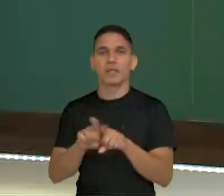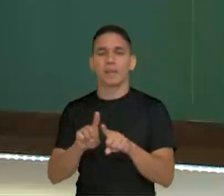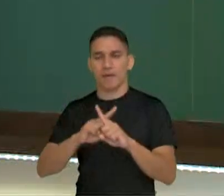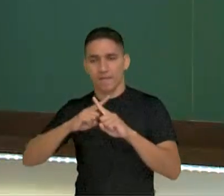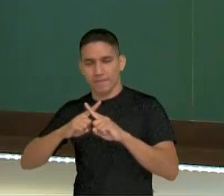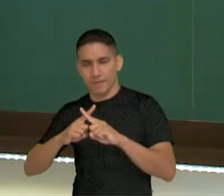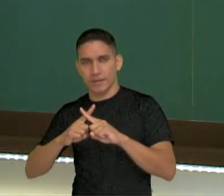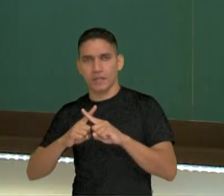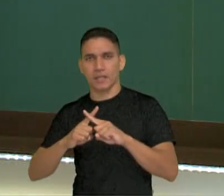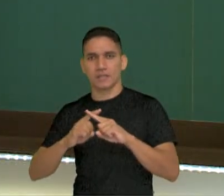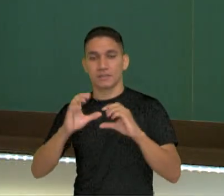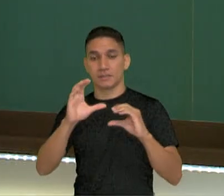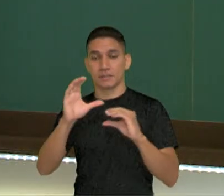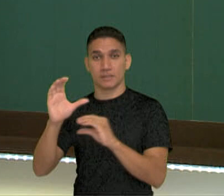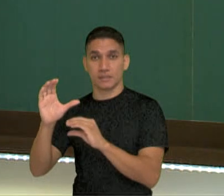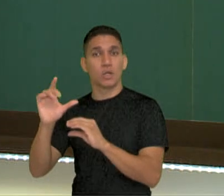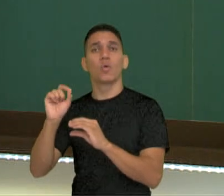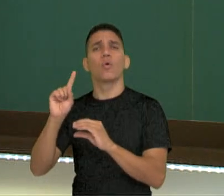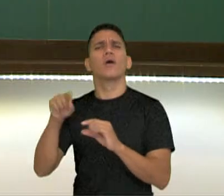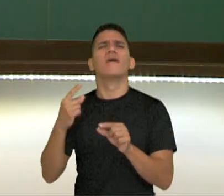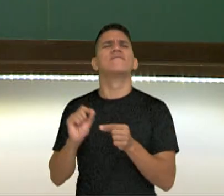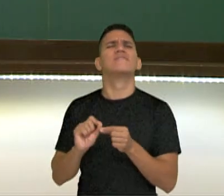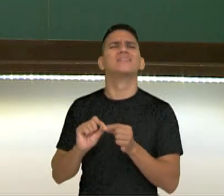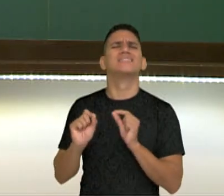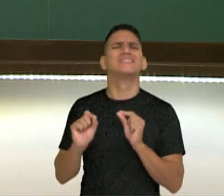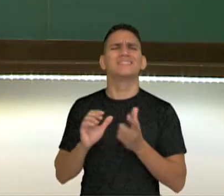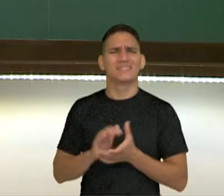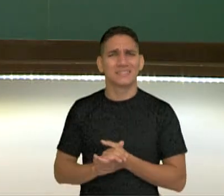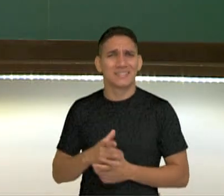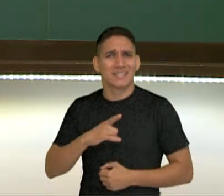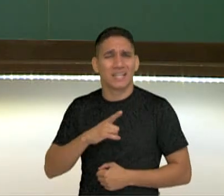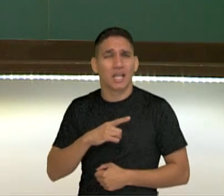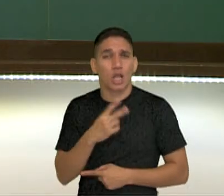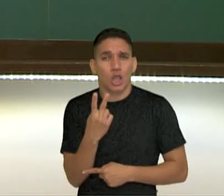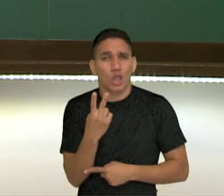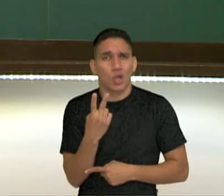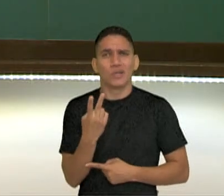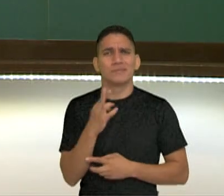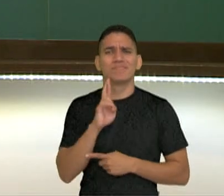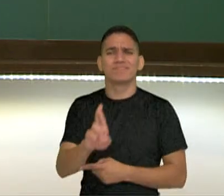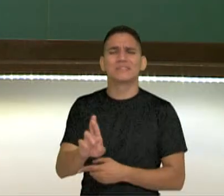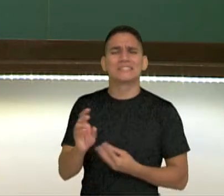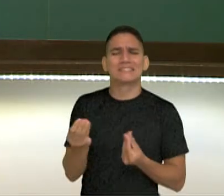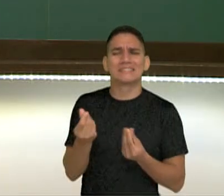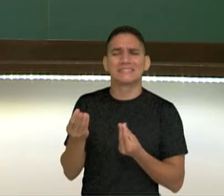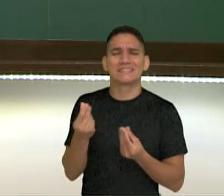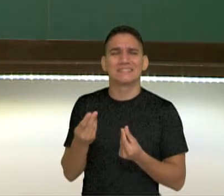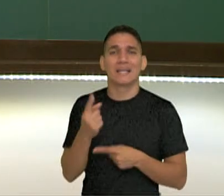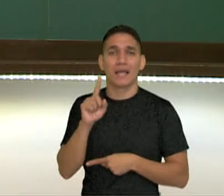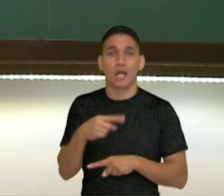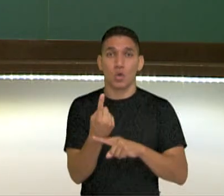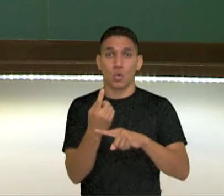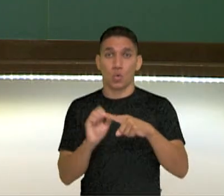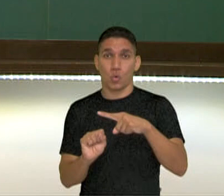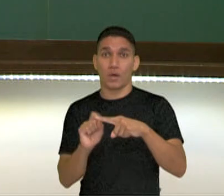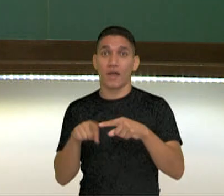Czinho. 1/8. O que eu faço com esses 2 resultados? Eu tenho 1/4 e 1/8. O que eu faço com eles? Eu vou usar a regra do e ou vou usar a